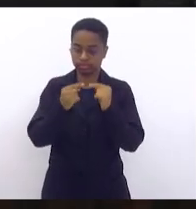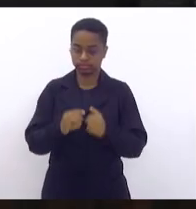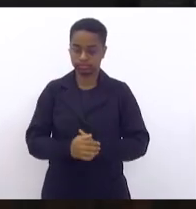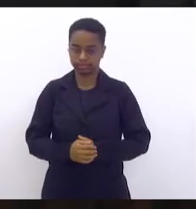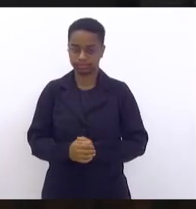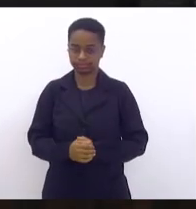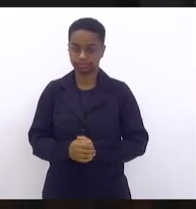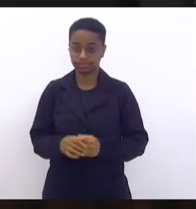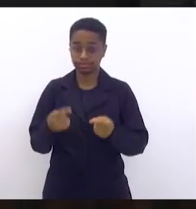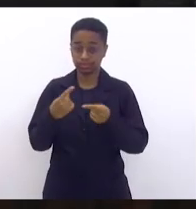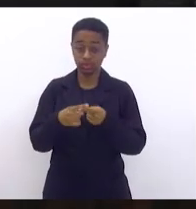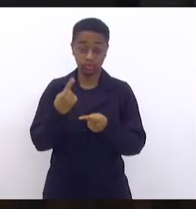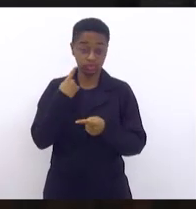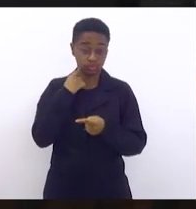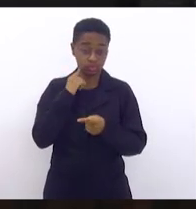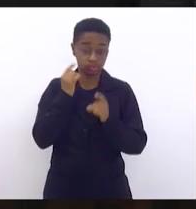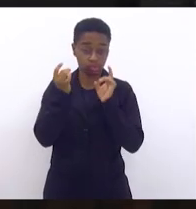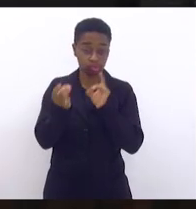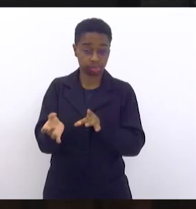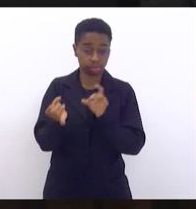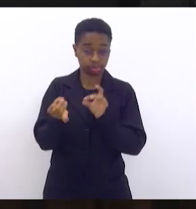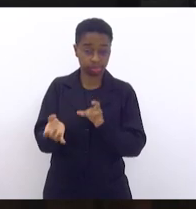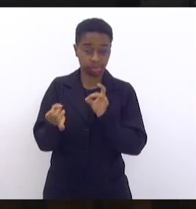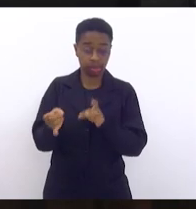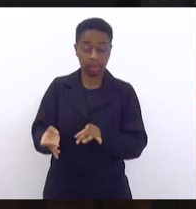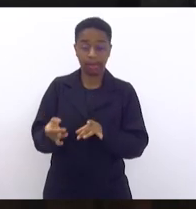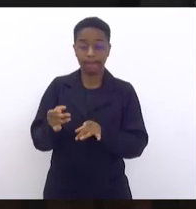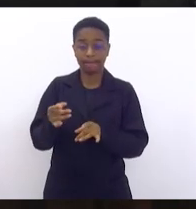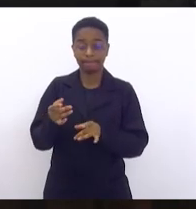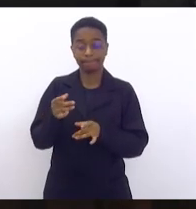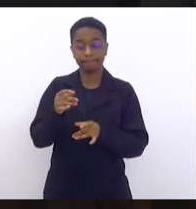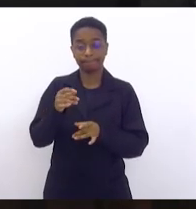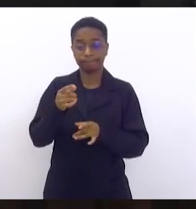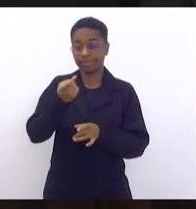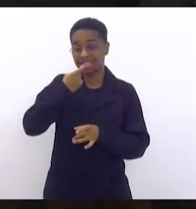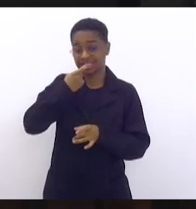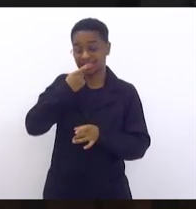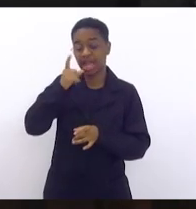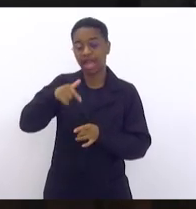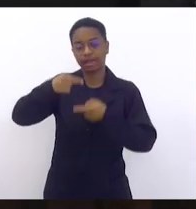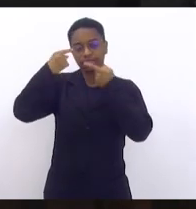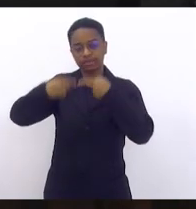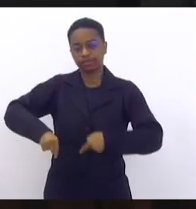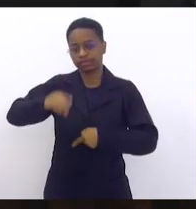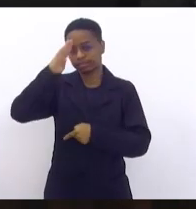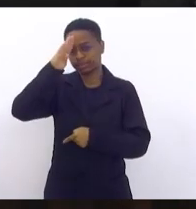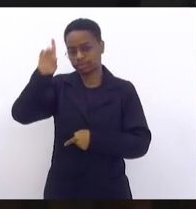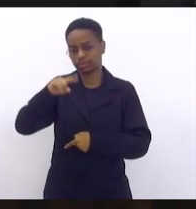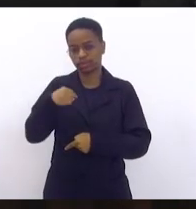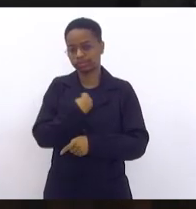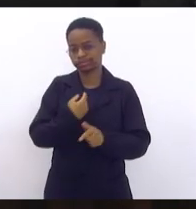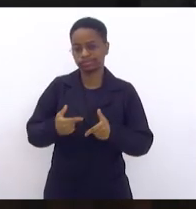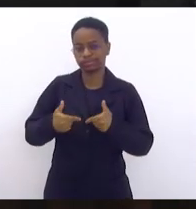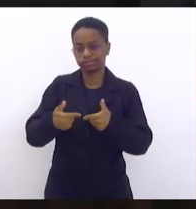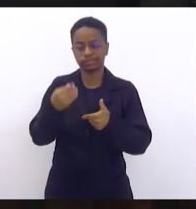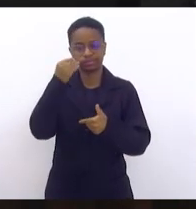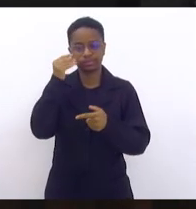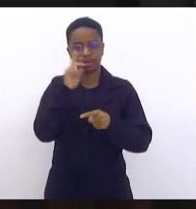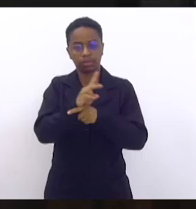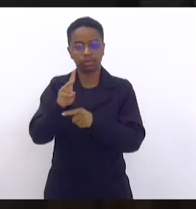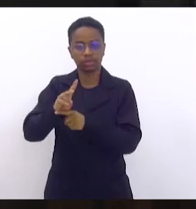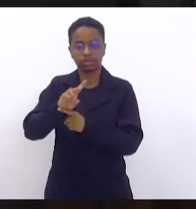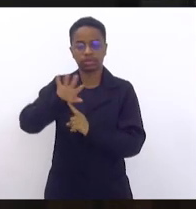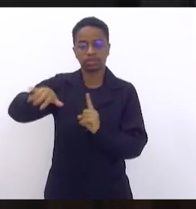a poluição plástica é um dos Desafios mais preminentes que enfrentamos em termos de Proteção Ambiental